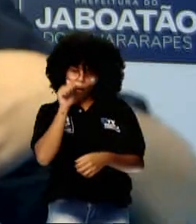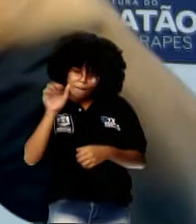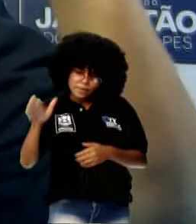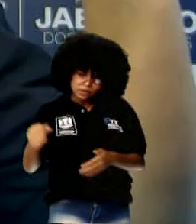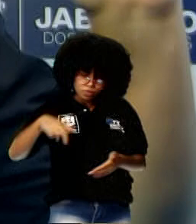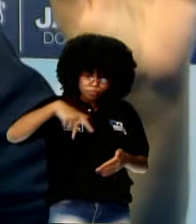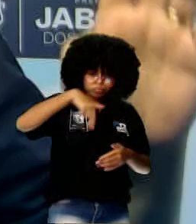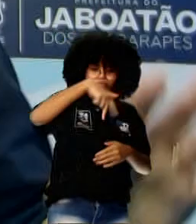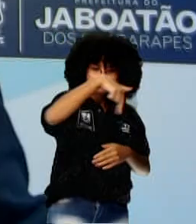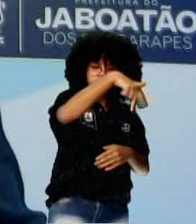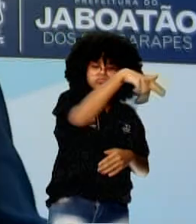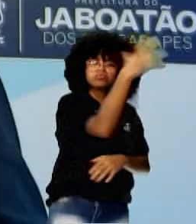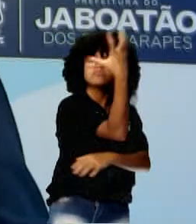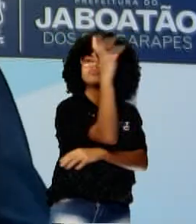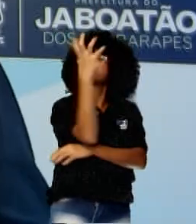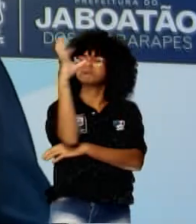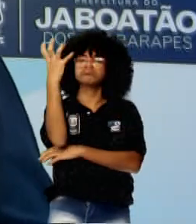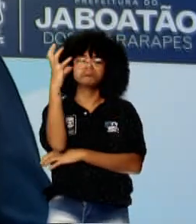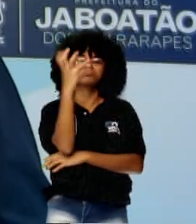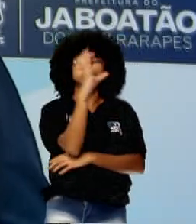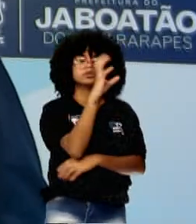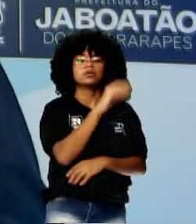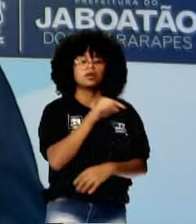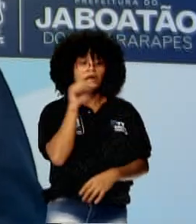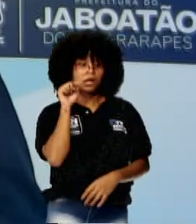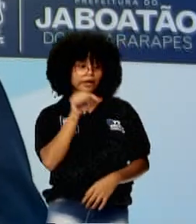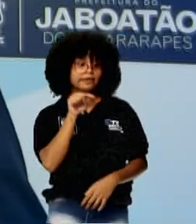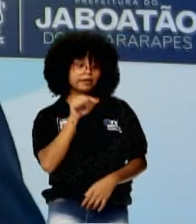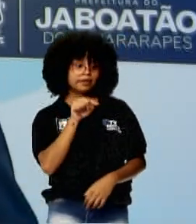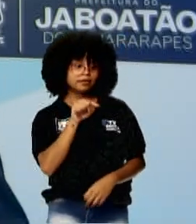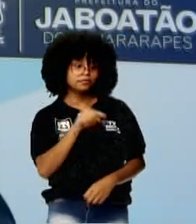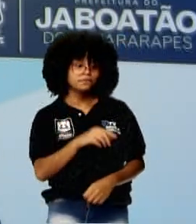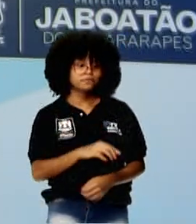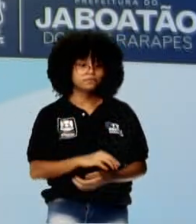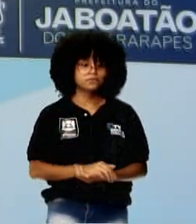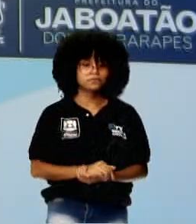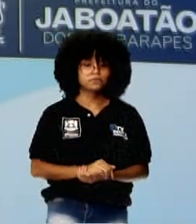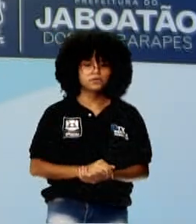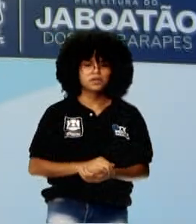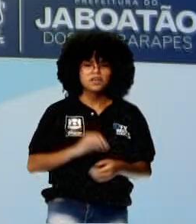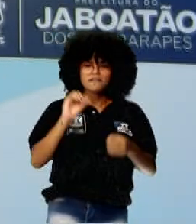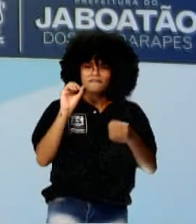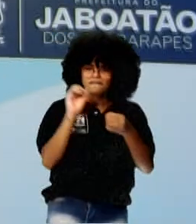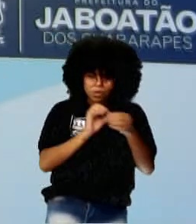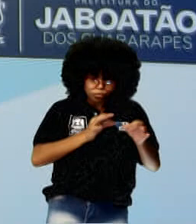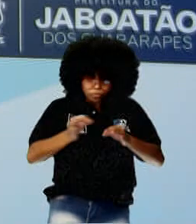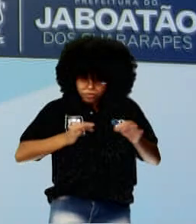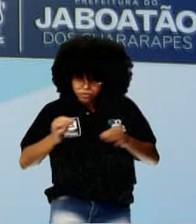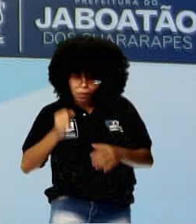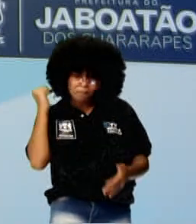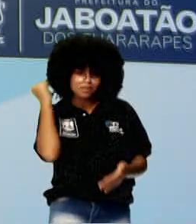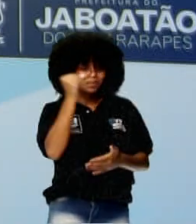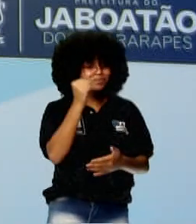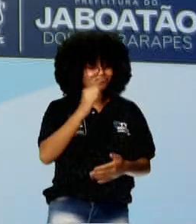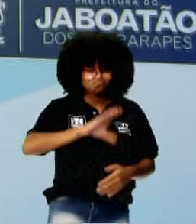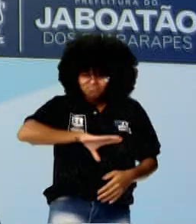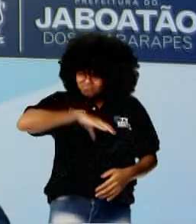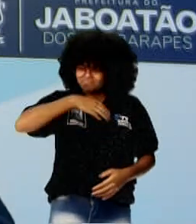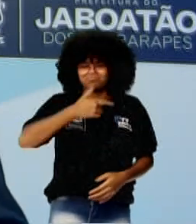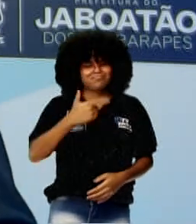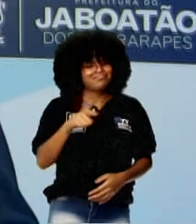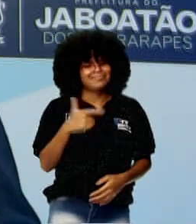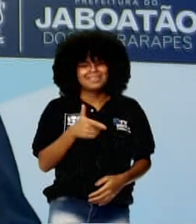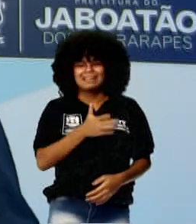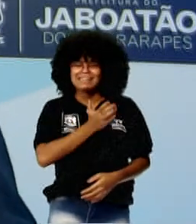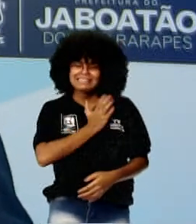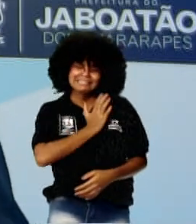floresta, chamando para fazer um passeio, e lá mesmo preparou-se para matá-la, mas não teve coragem. Seu coração